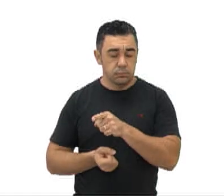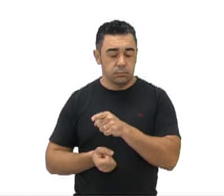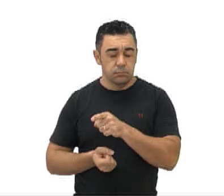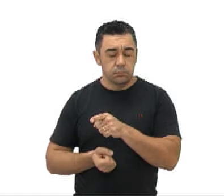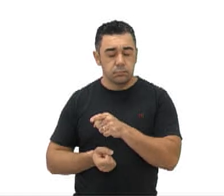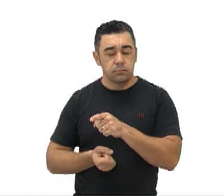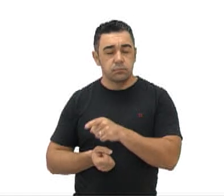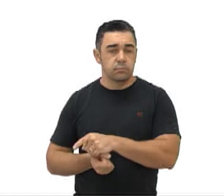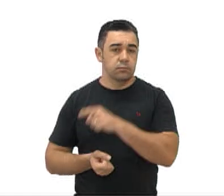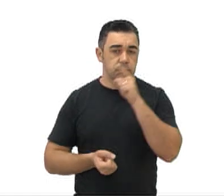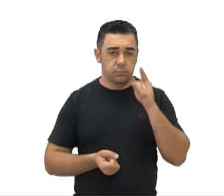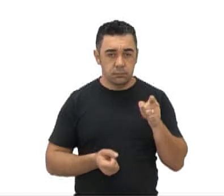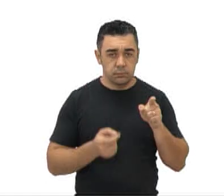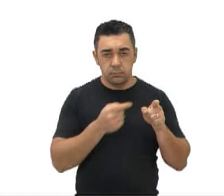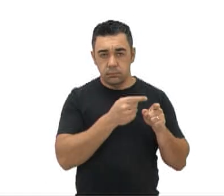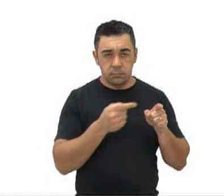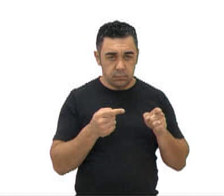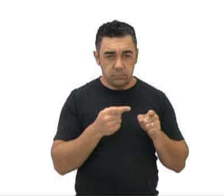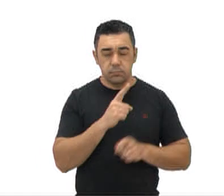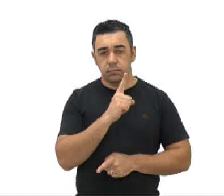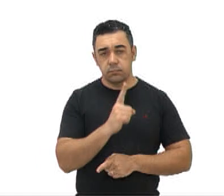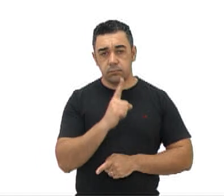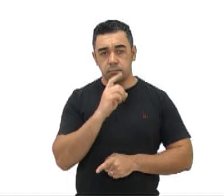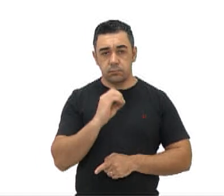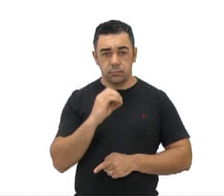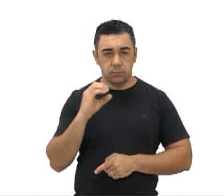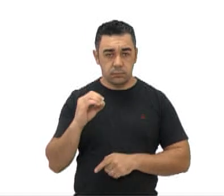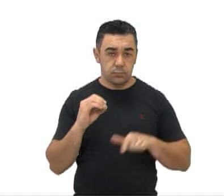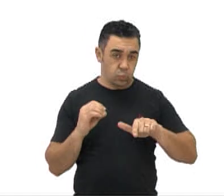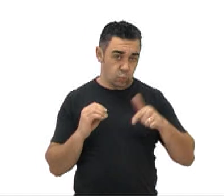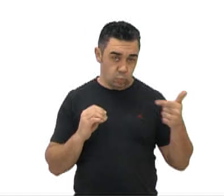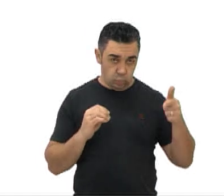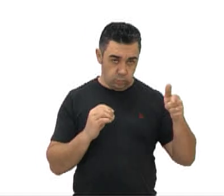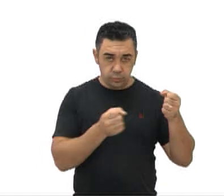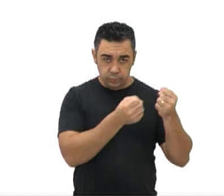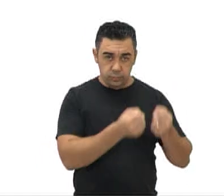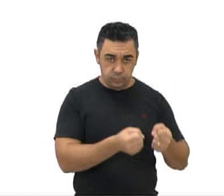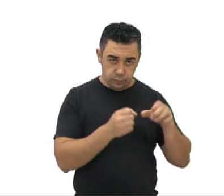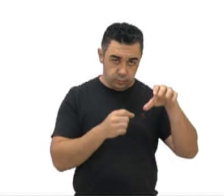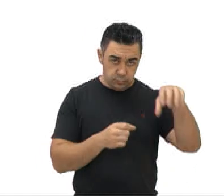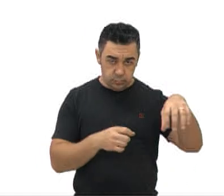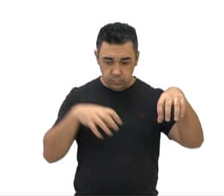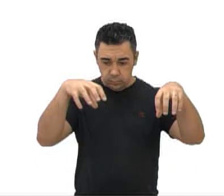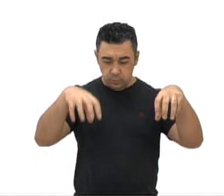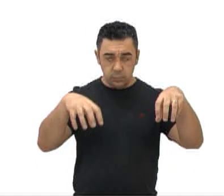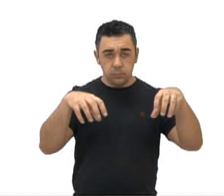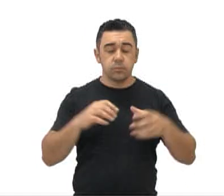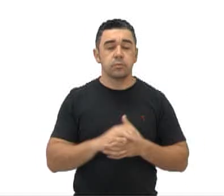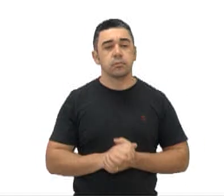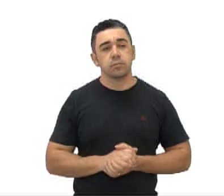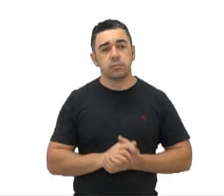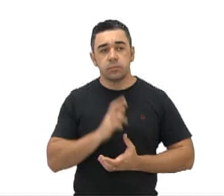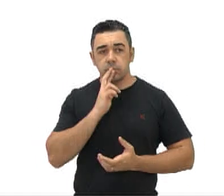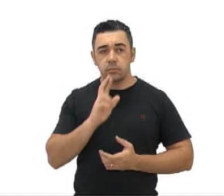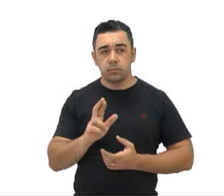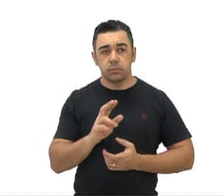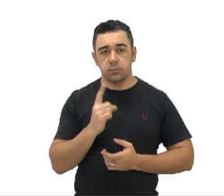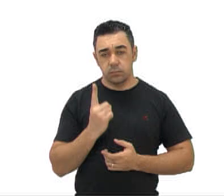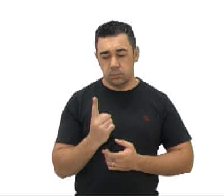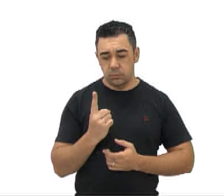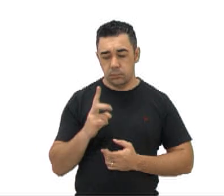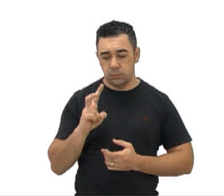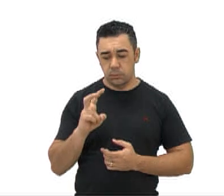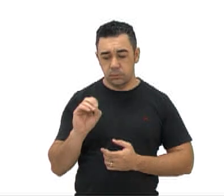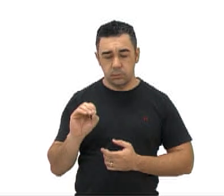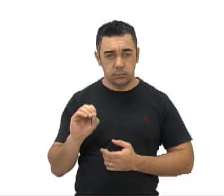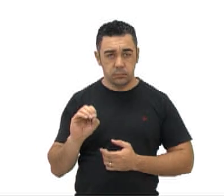o valor de um peso, menos o 100, que é o valor do outro peso. O resultado seria o